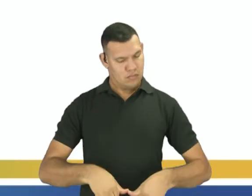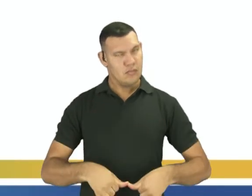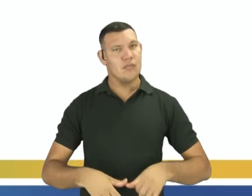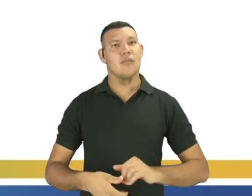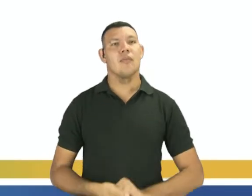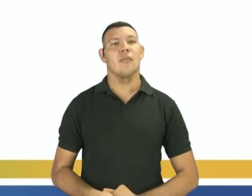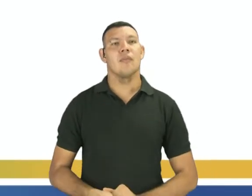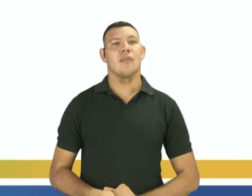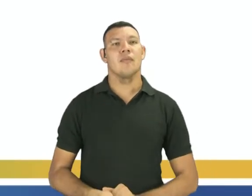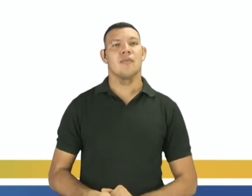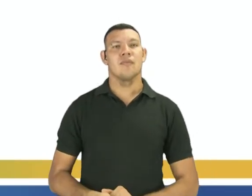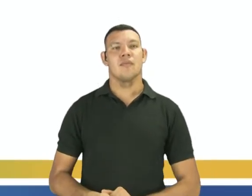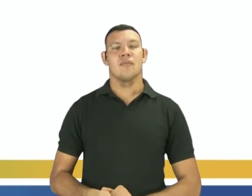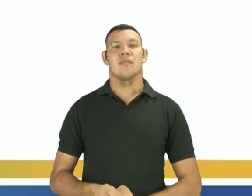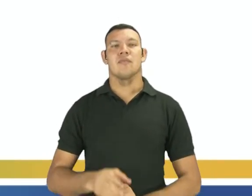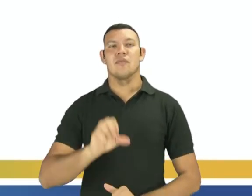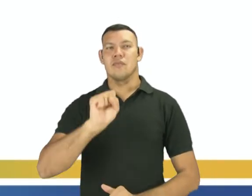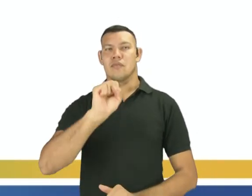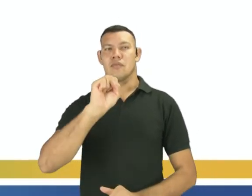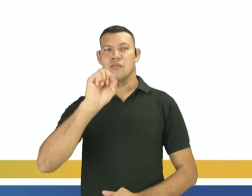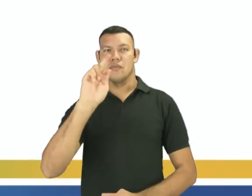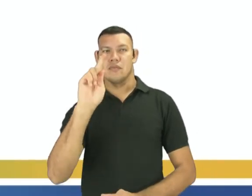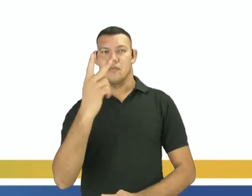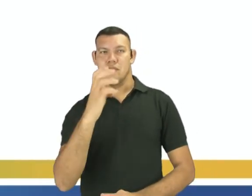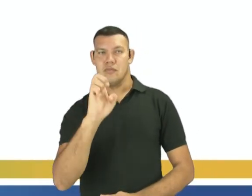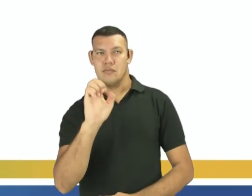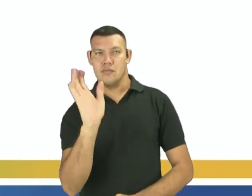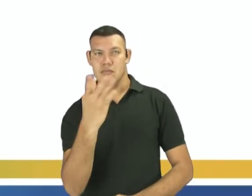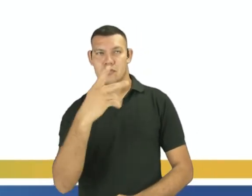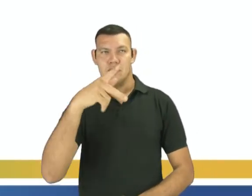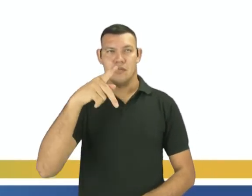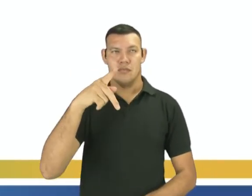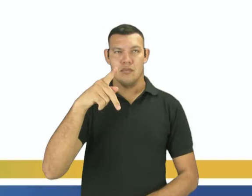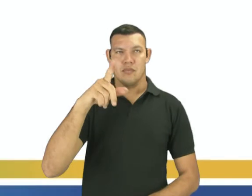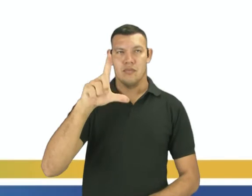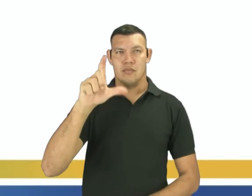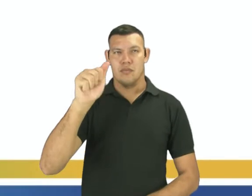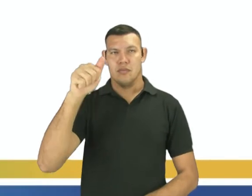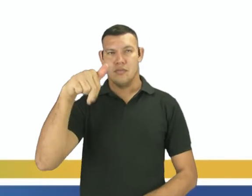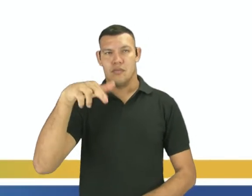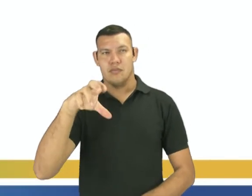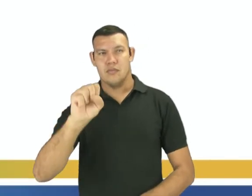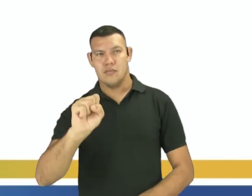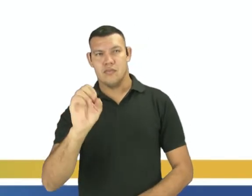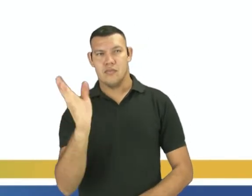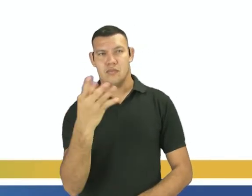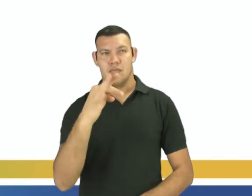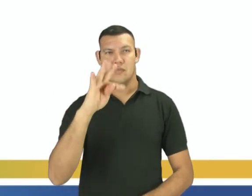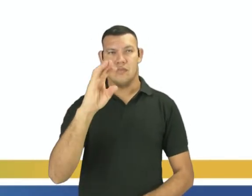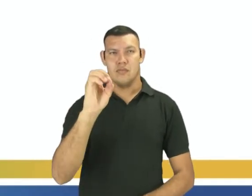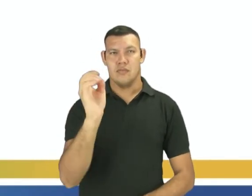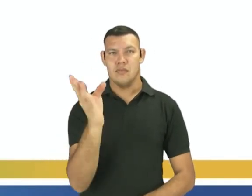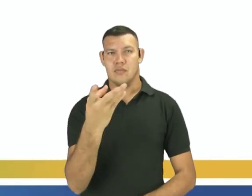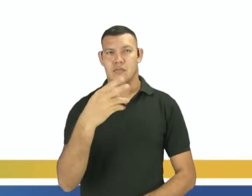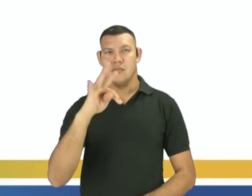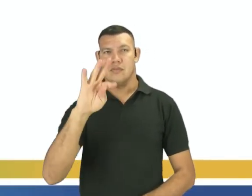she plans to travel next year. Ela planeja viajar próximo ano. Então, travel, por que está